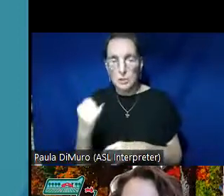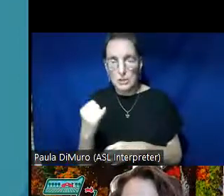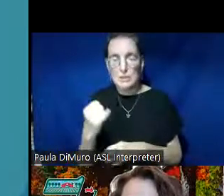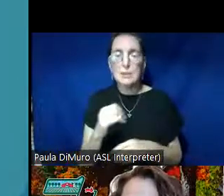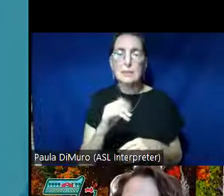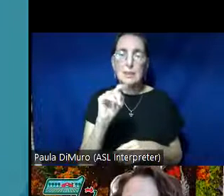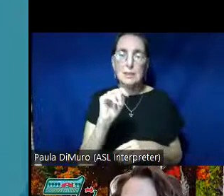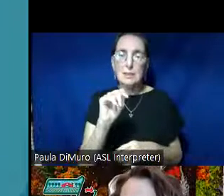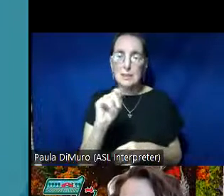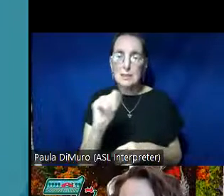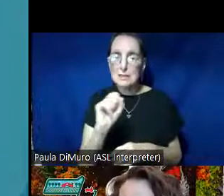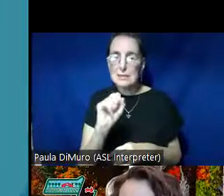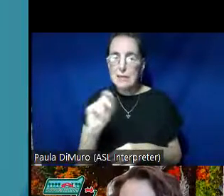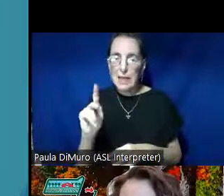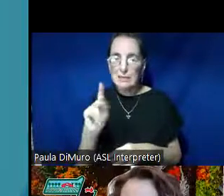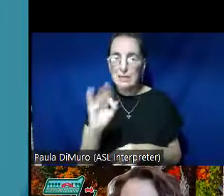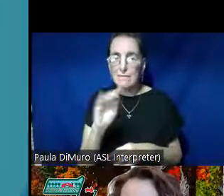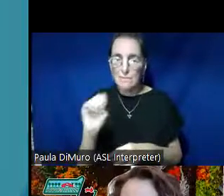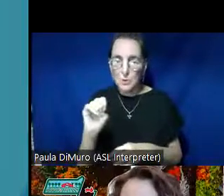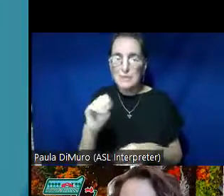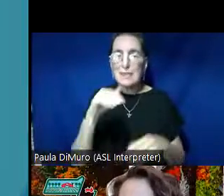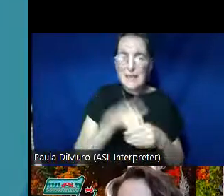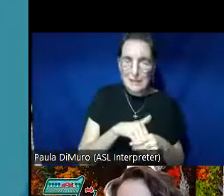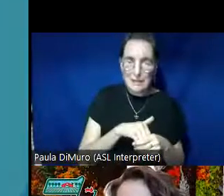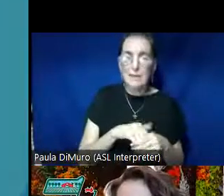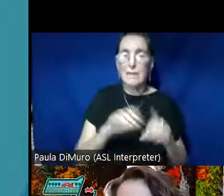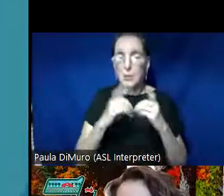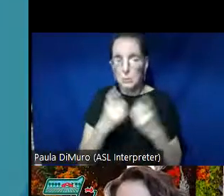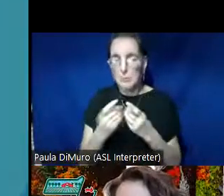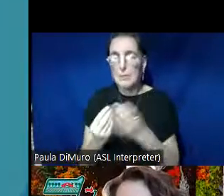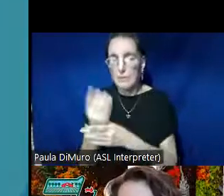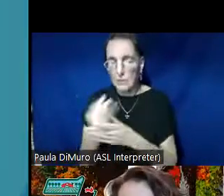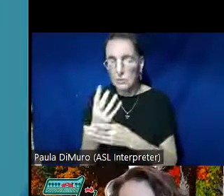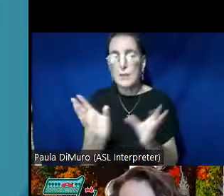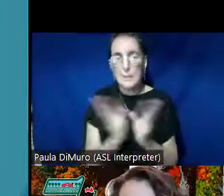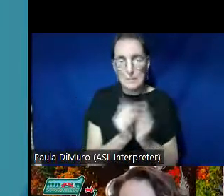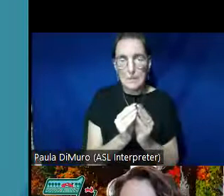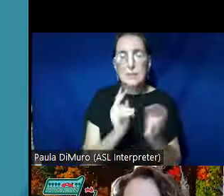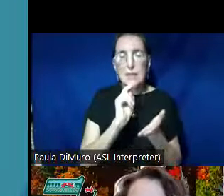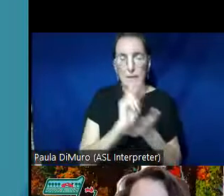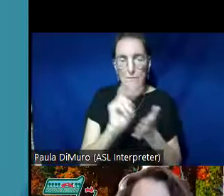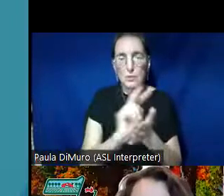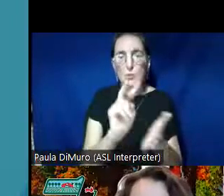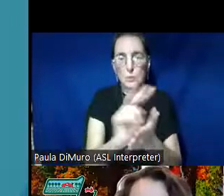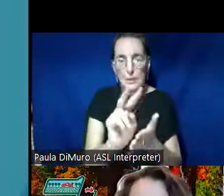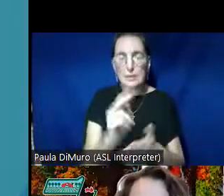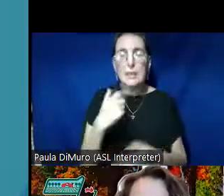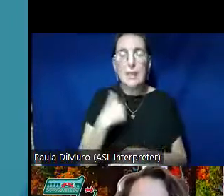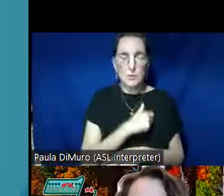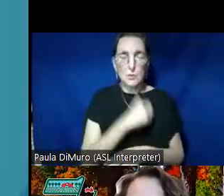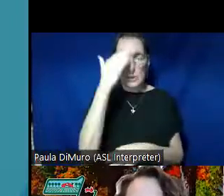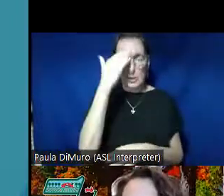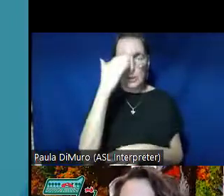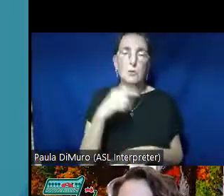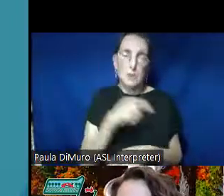forma task force dentro do Departamento de Agricultura, que significa cada semana,